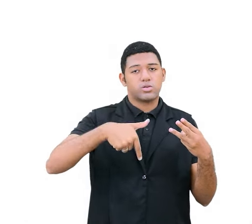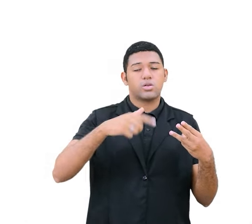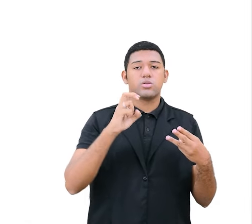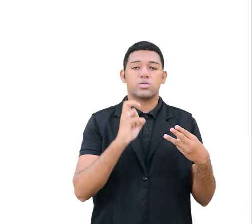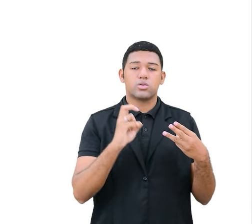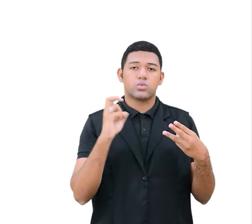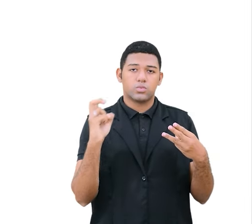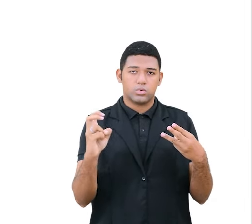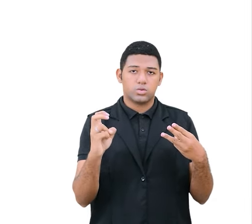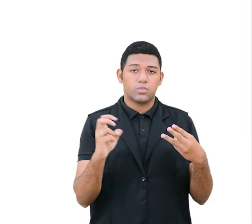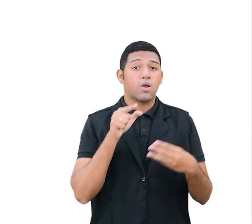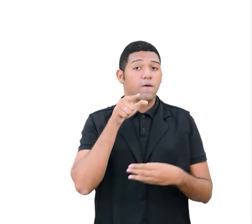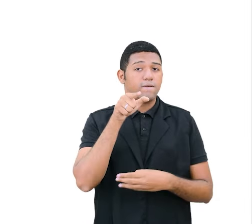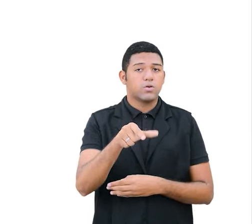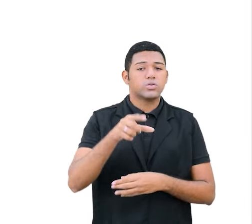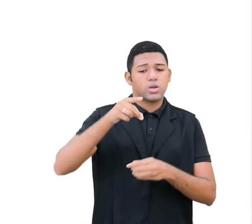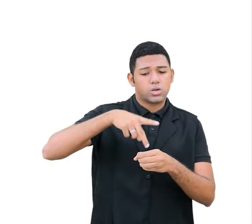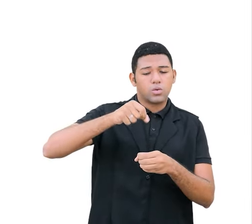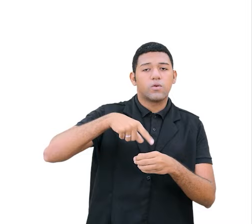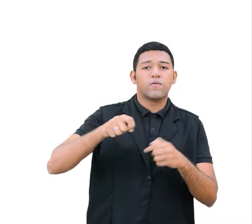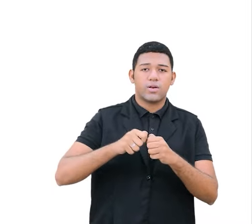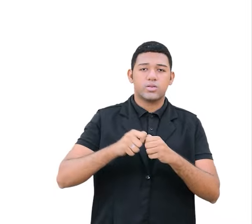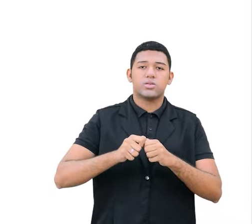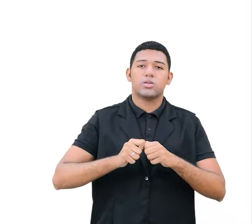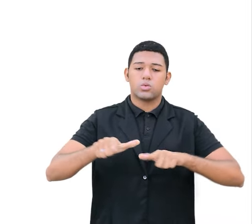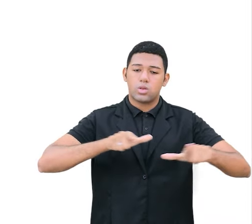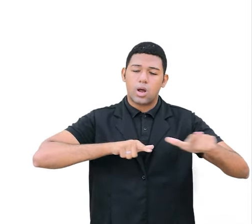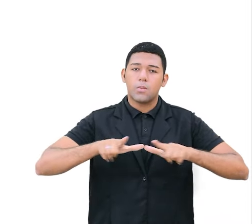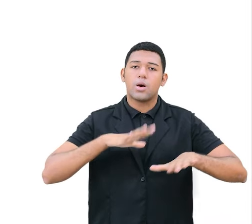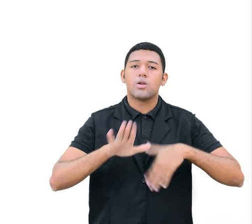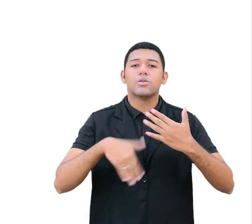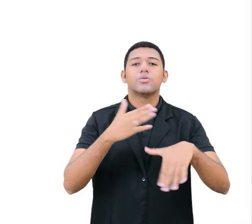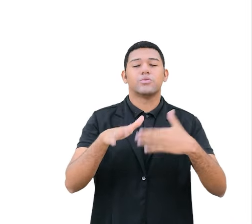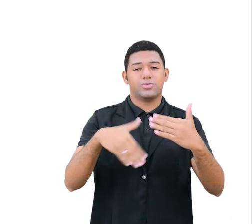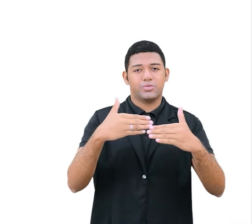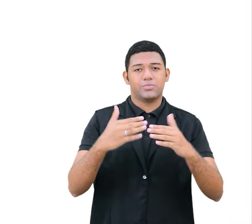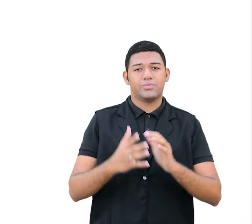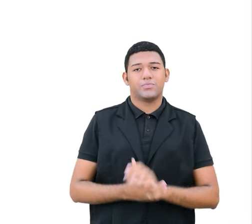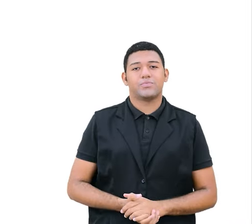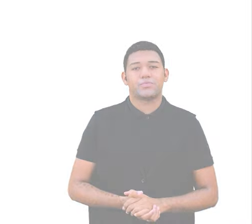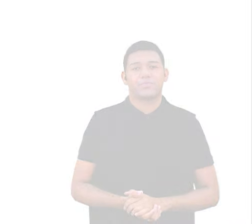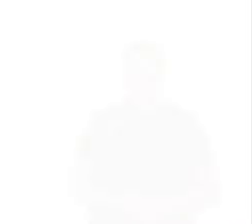adp.brasil.com você Está contribuindo para o crescimento da obra de Deus